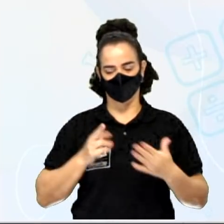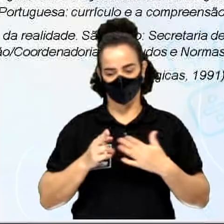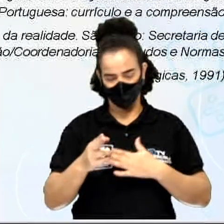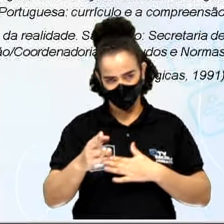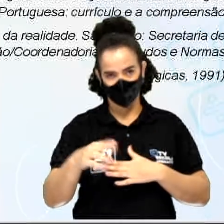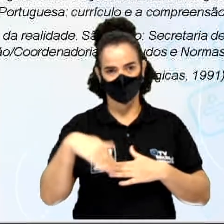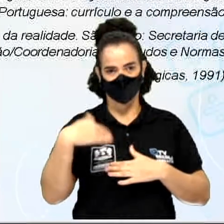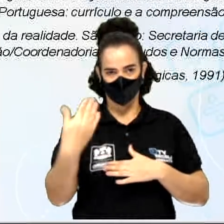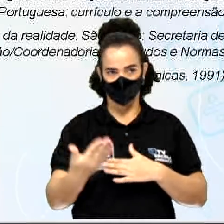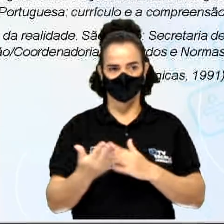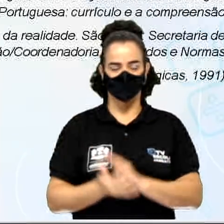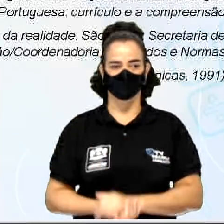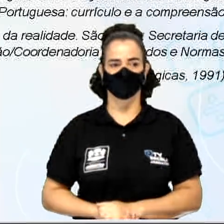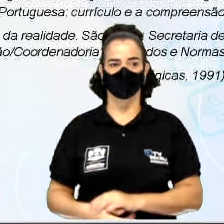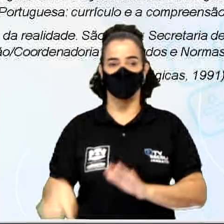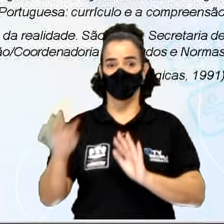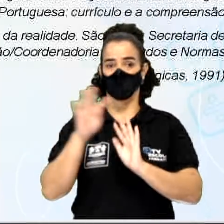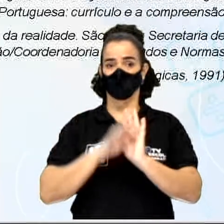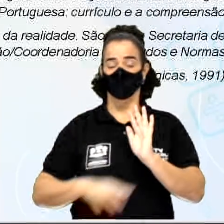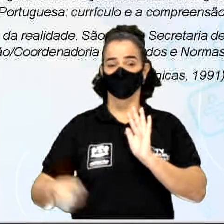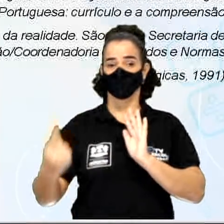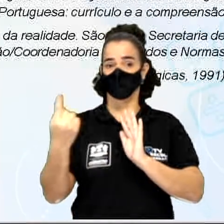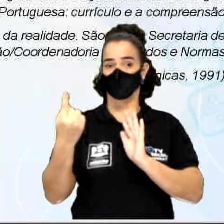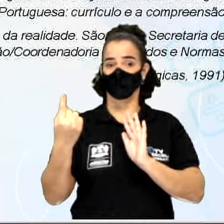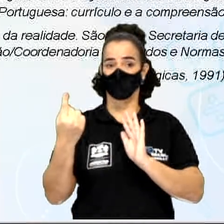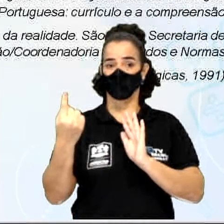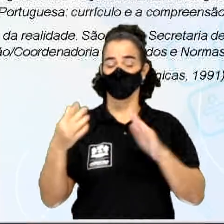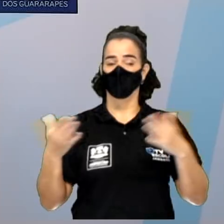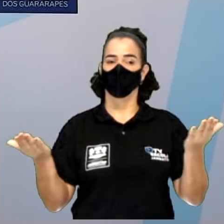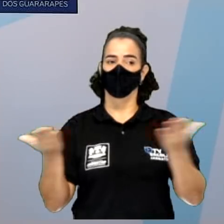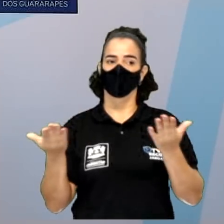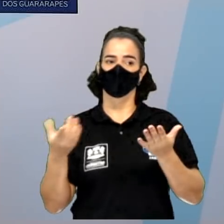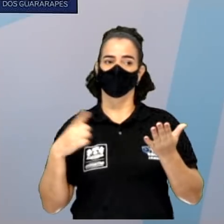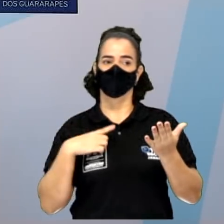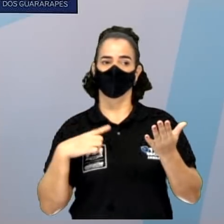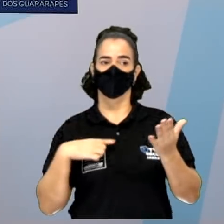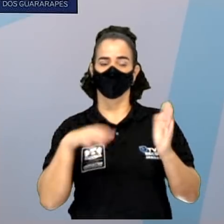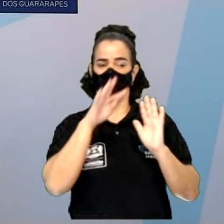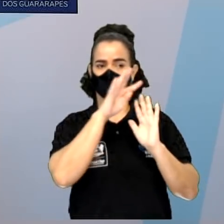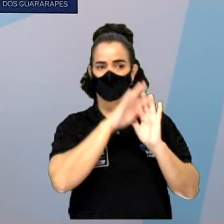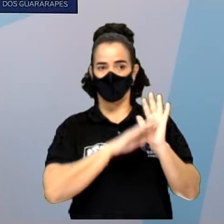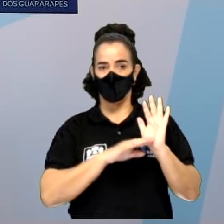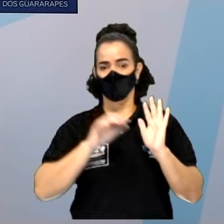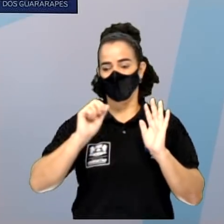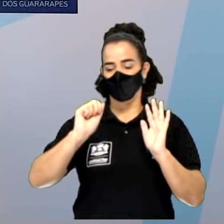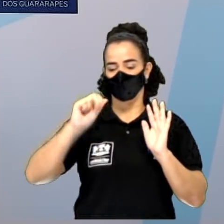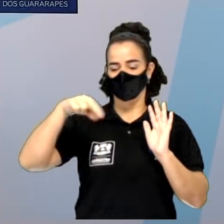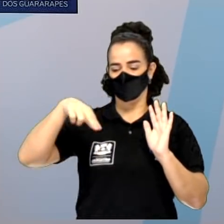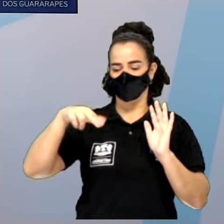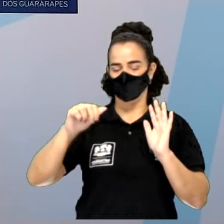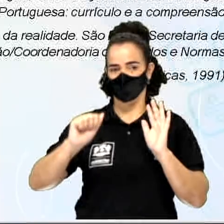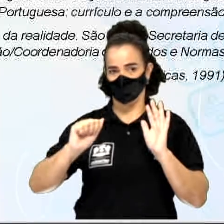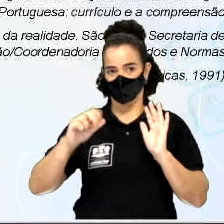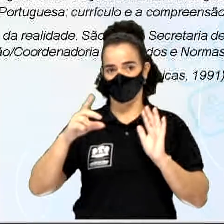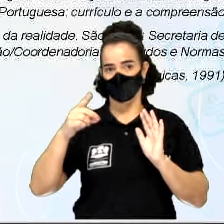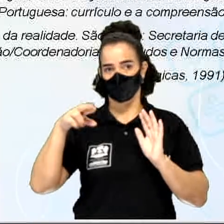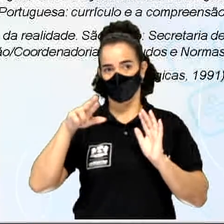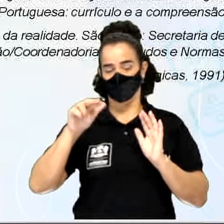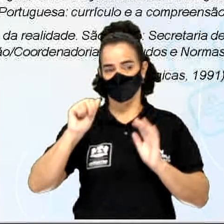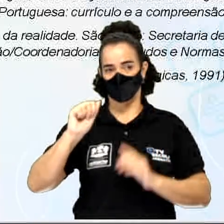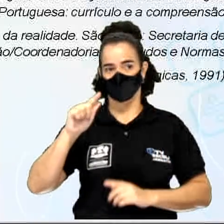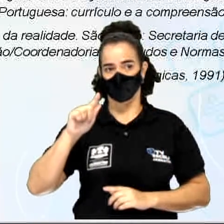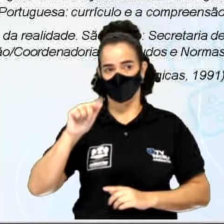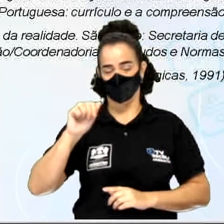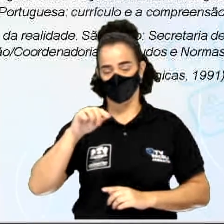aí para o texto 1. Hoje iniciaremos com um texto intitulado Ana Dragão. Vamos aí para o slide e acompanha comigo a